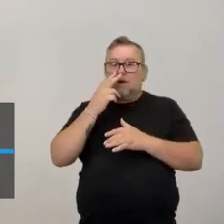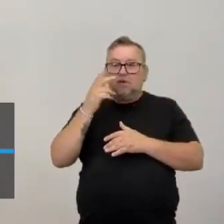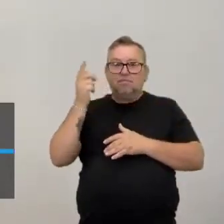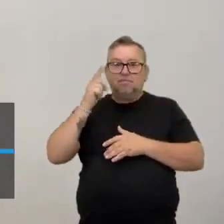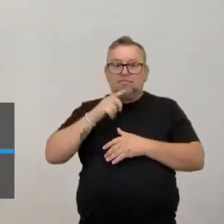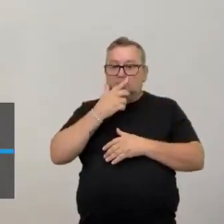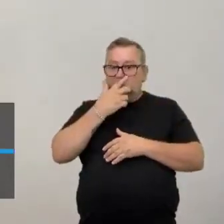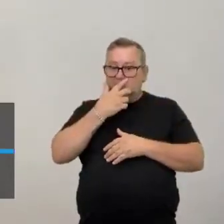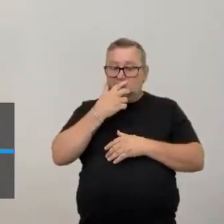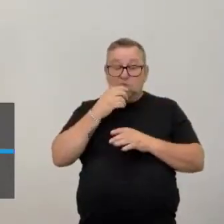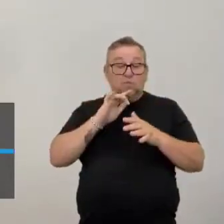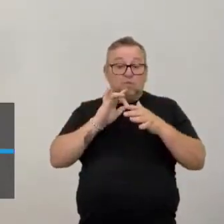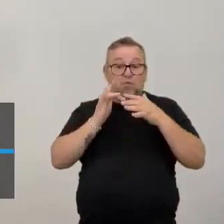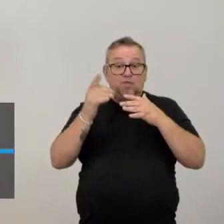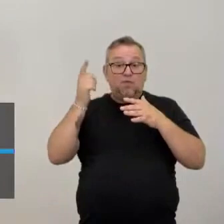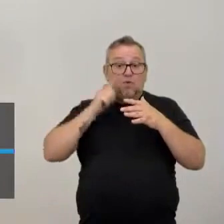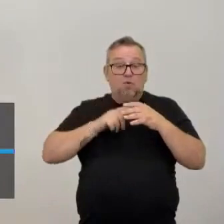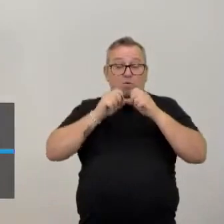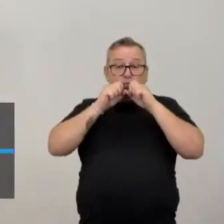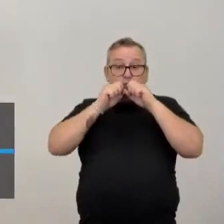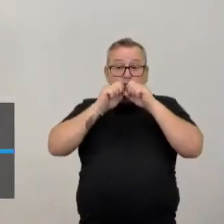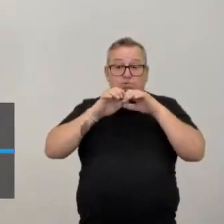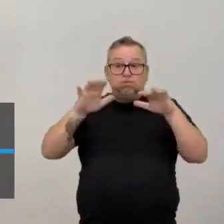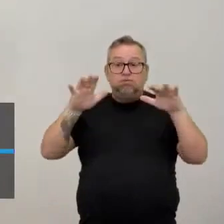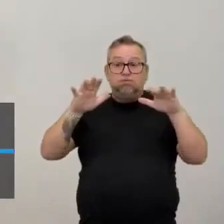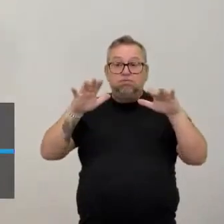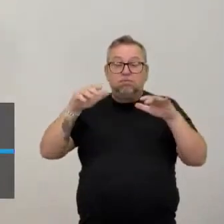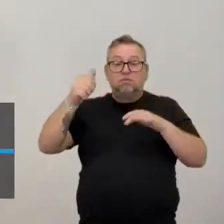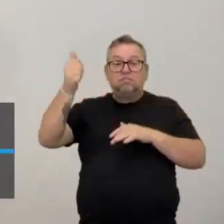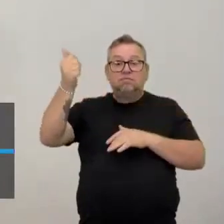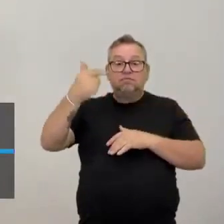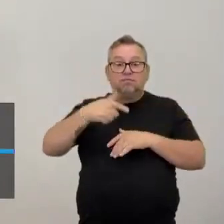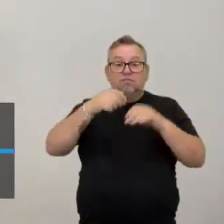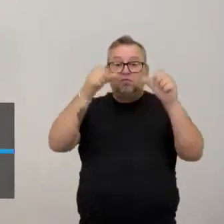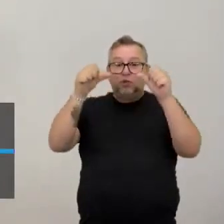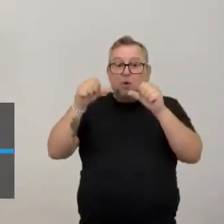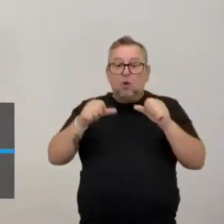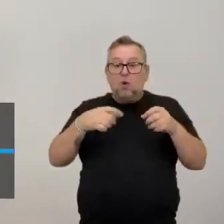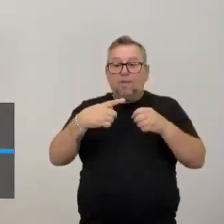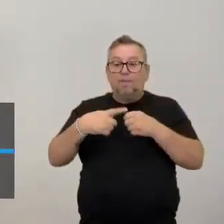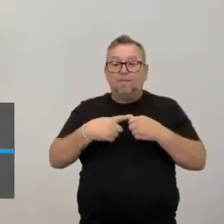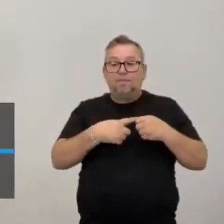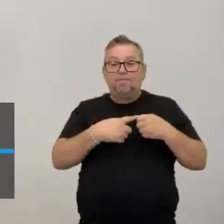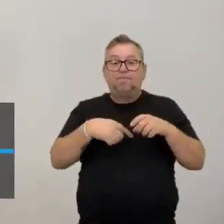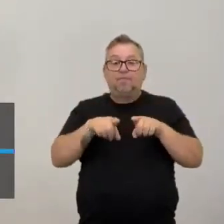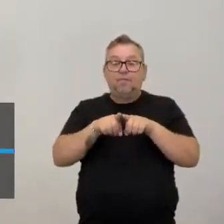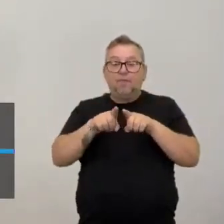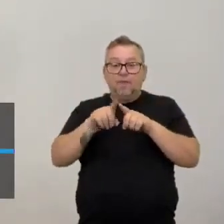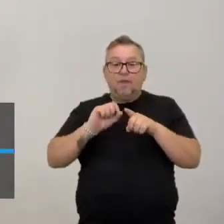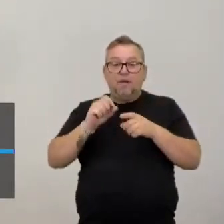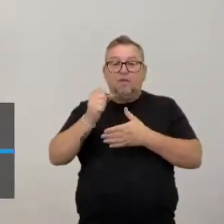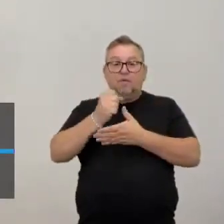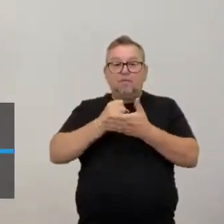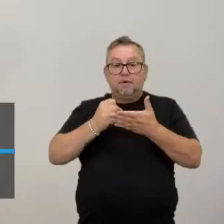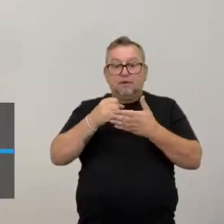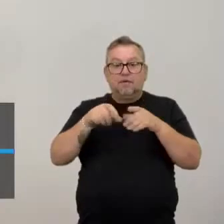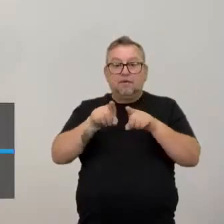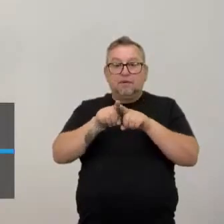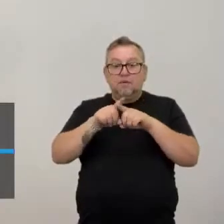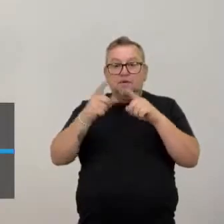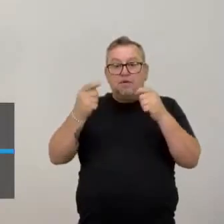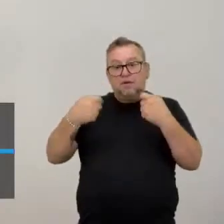público muito maior, né, de divulgação com o uso das redes sociais, que era um dos fundamentos aí, né, uma